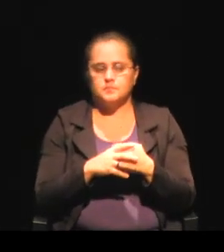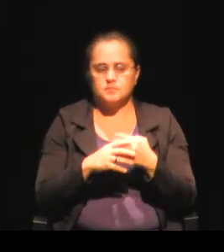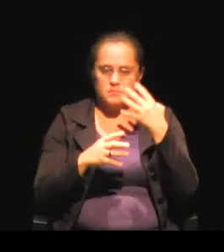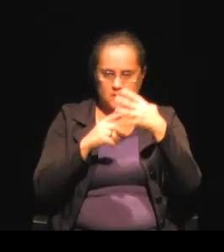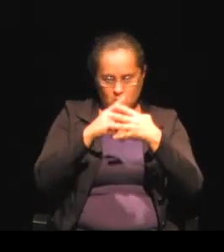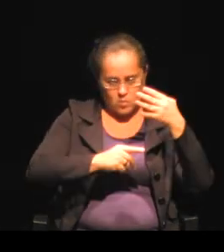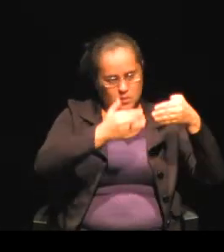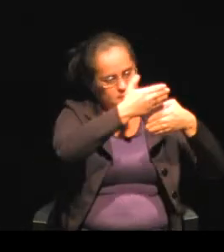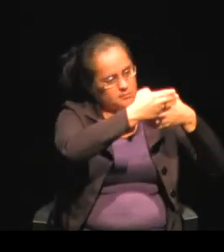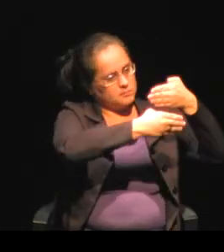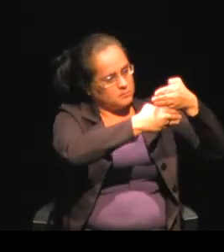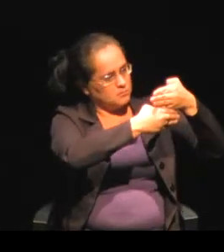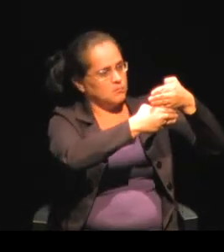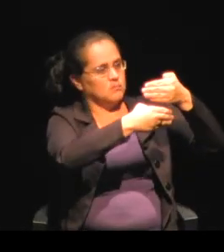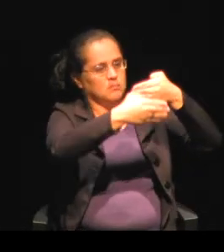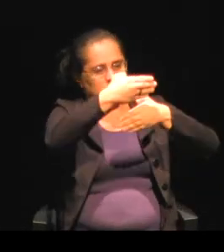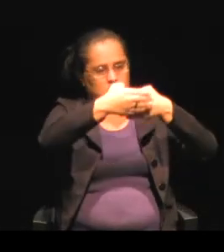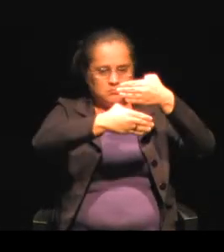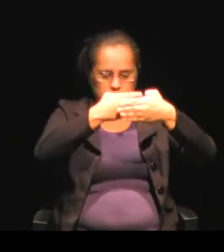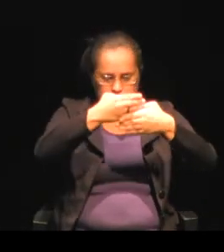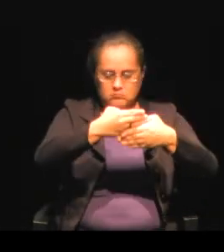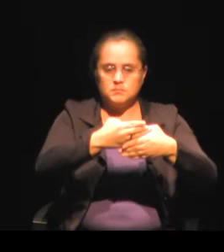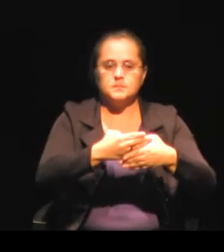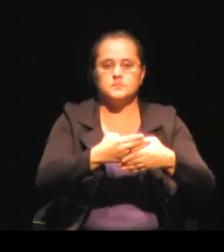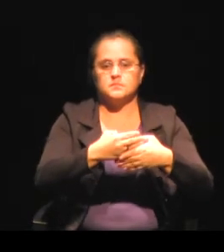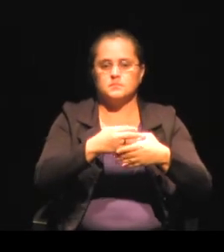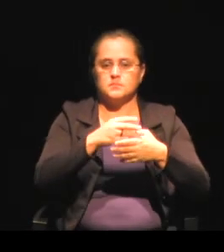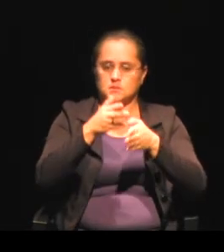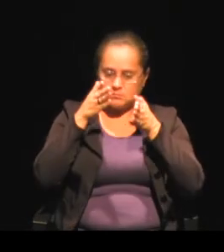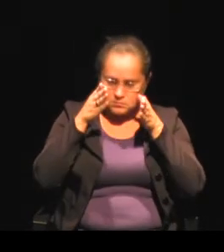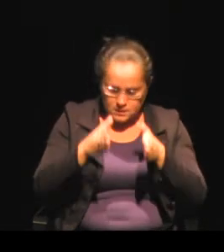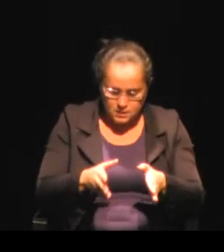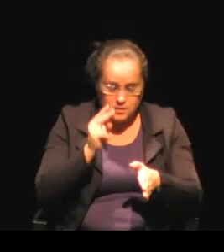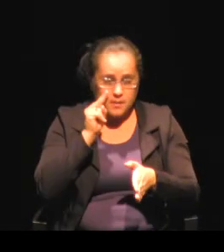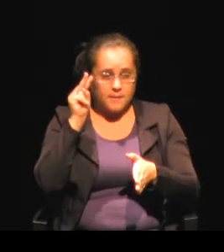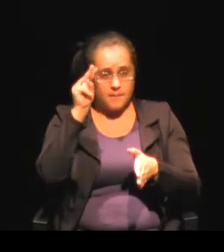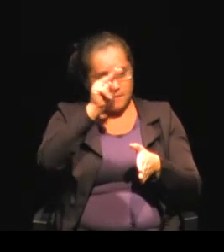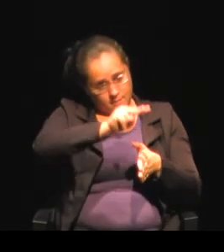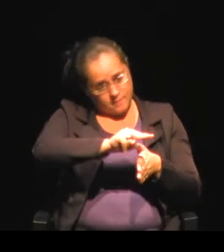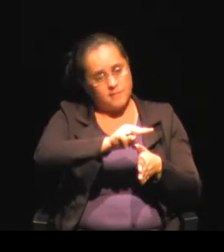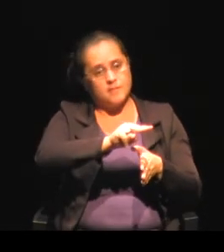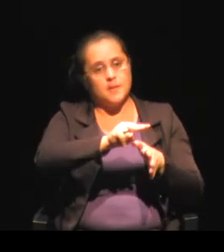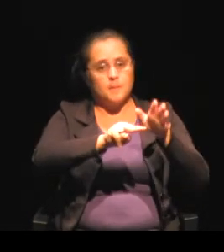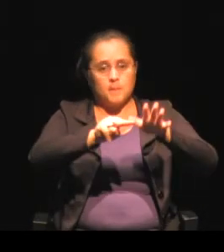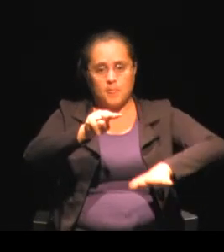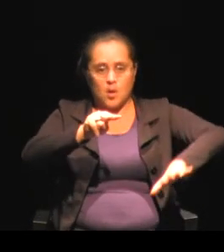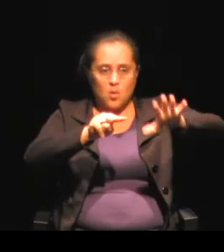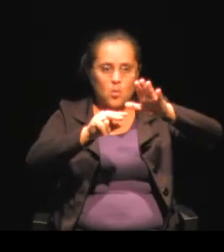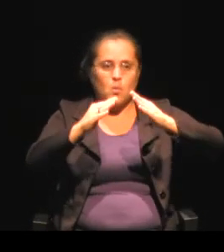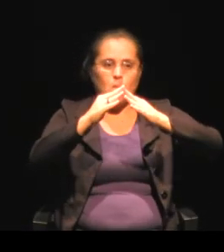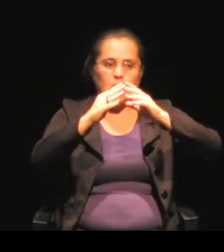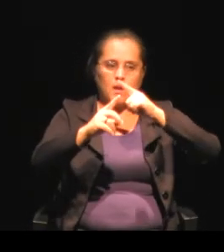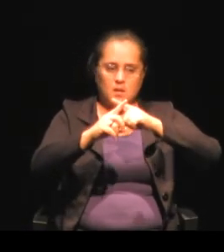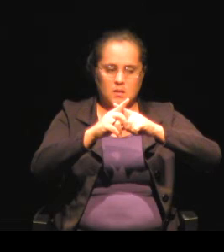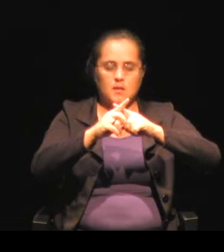aqui, nessa arquitetura que ele fez, a tipologia da cidade jesuítica, que era, em geral, as casas, num